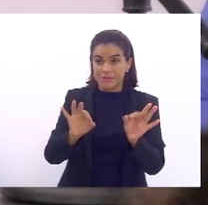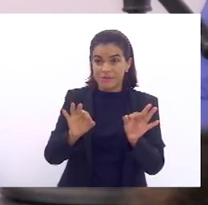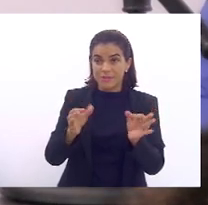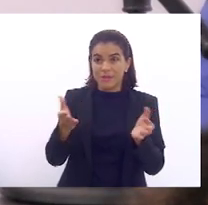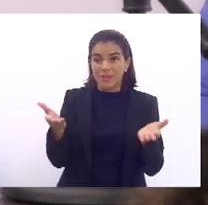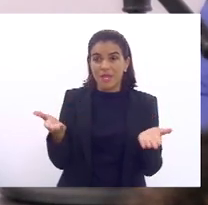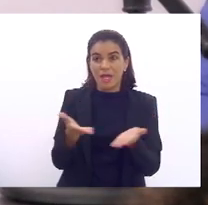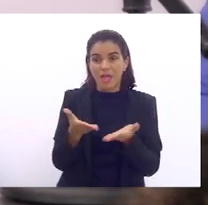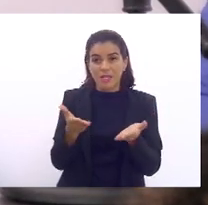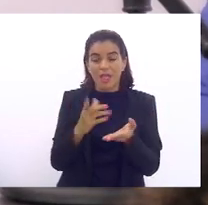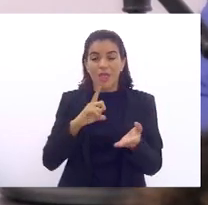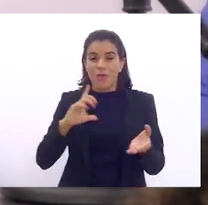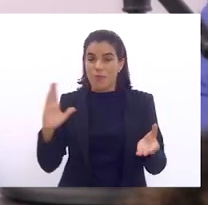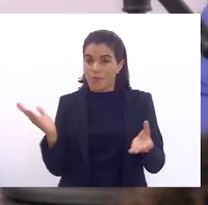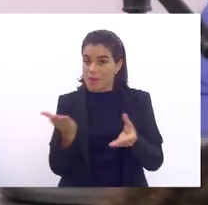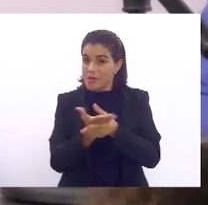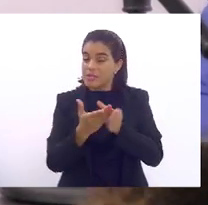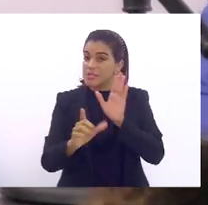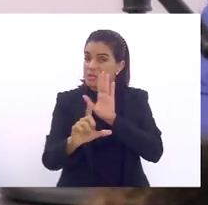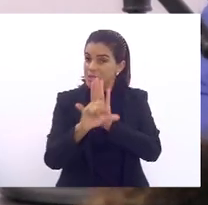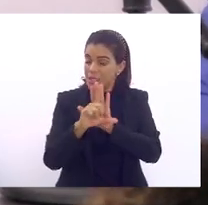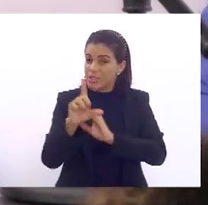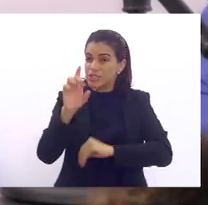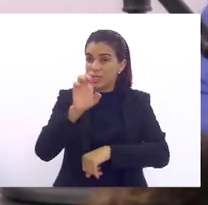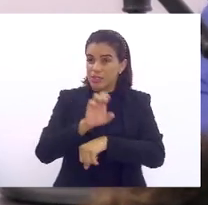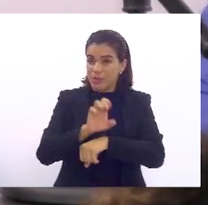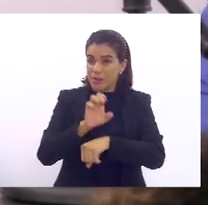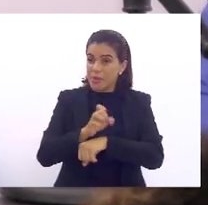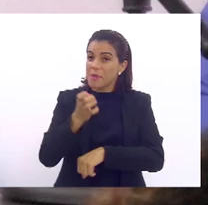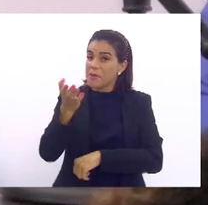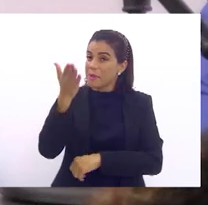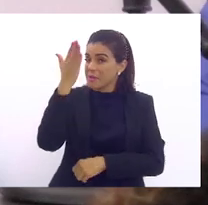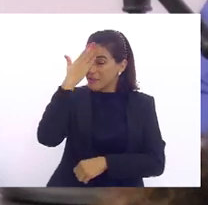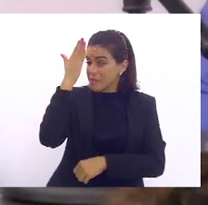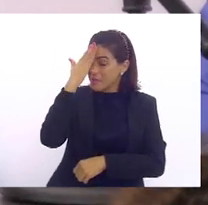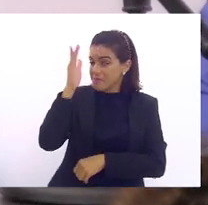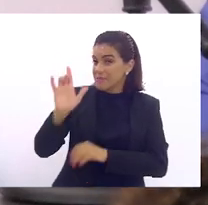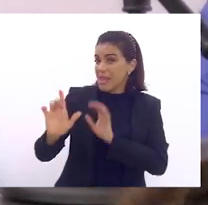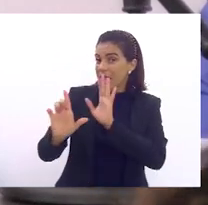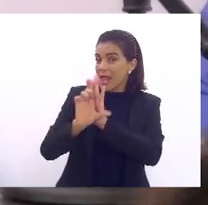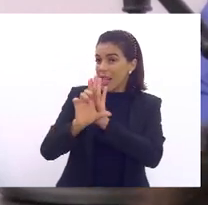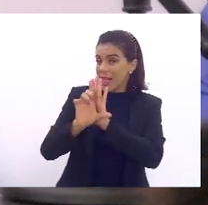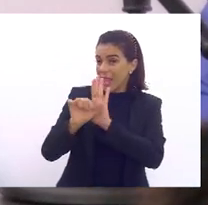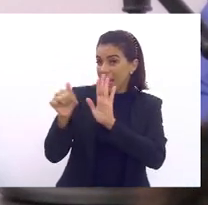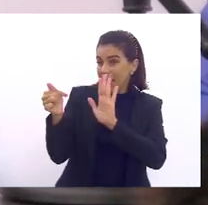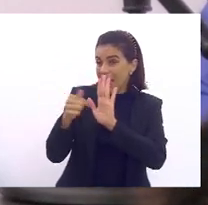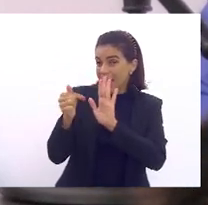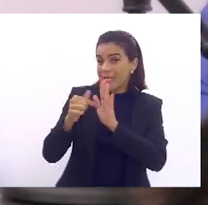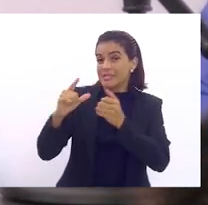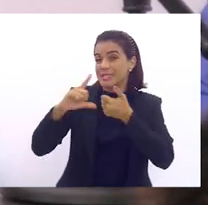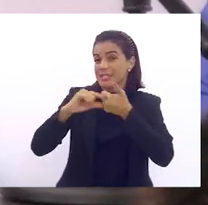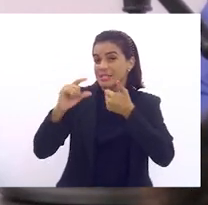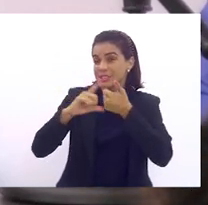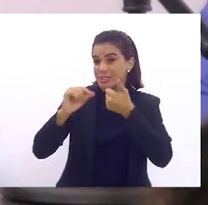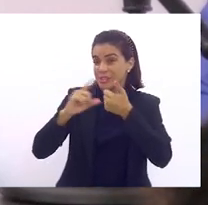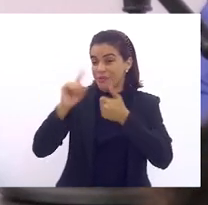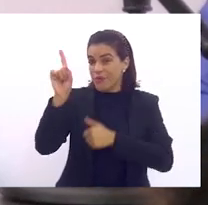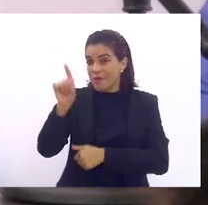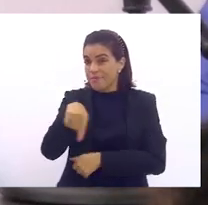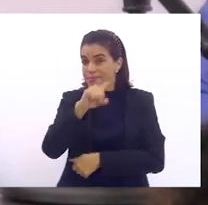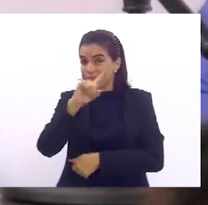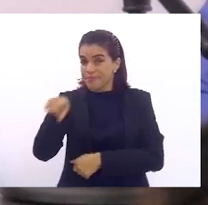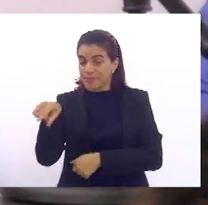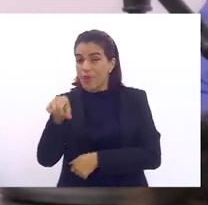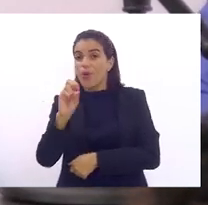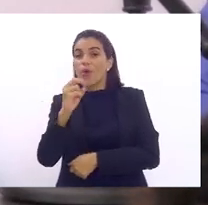ação judicial Mas tem uma lei uma lei estadual eu quero saber se essa lei foi se esse se esse artigo foi revogado a gente